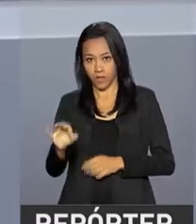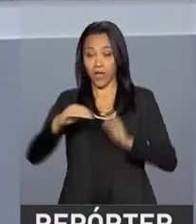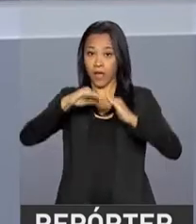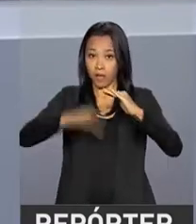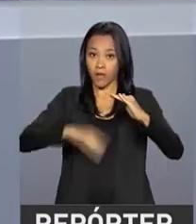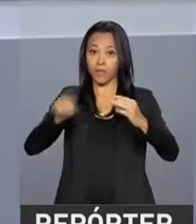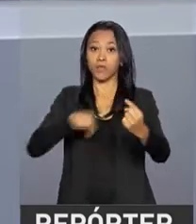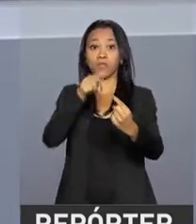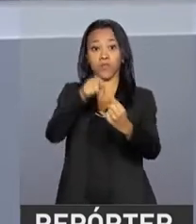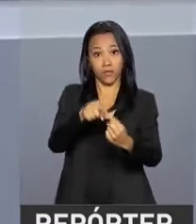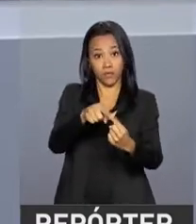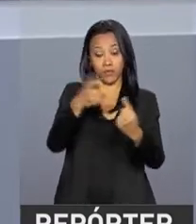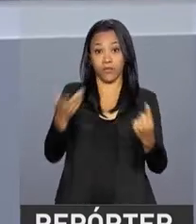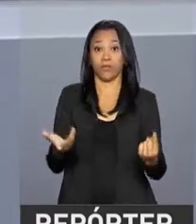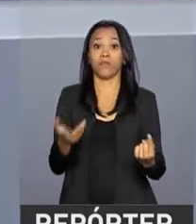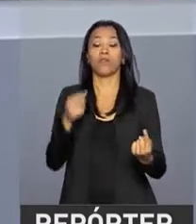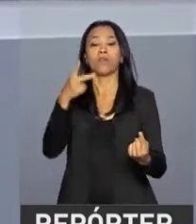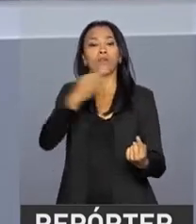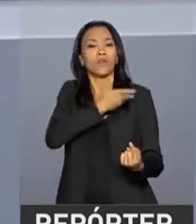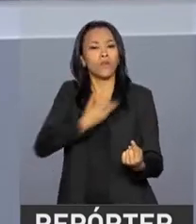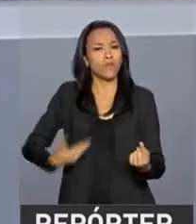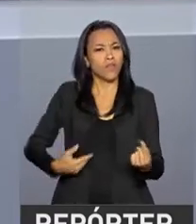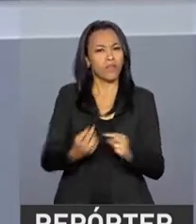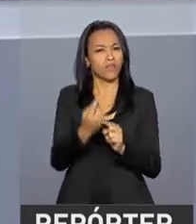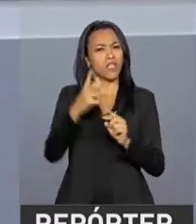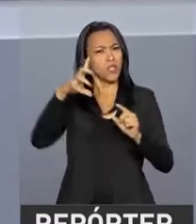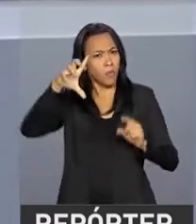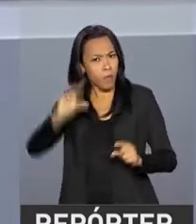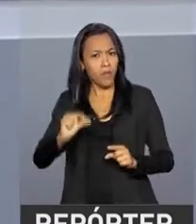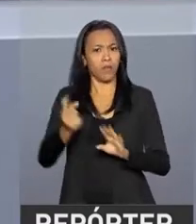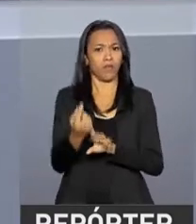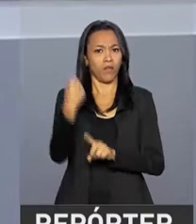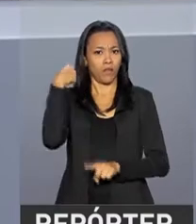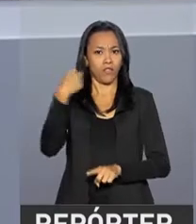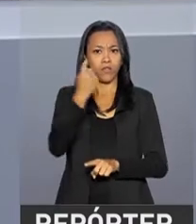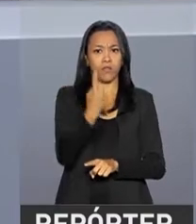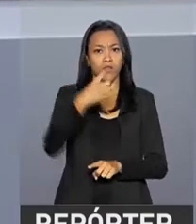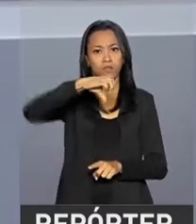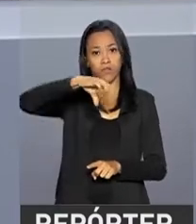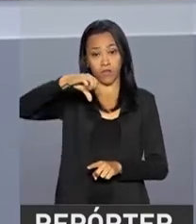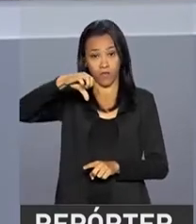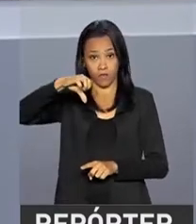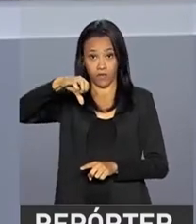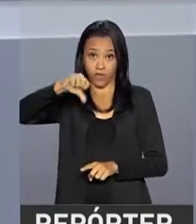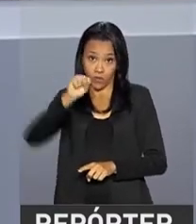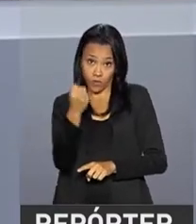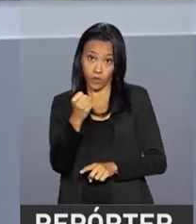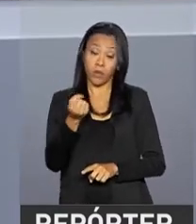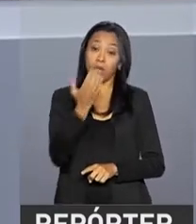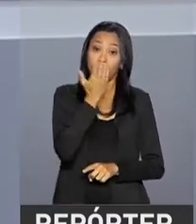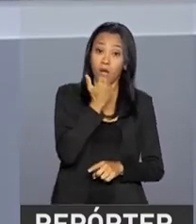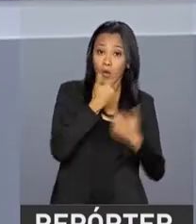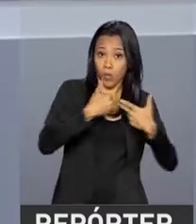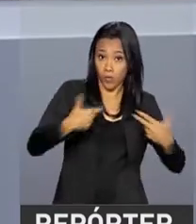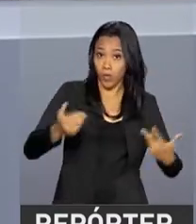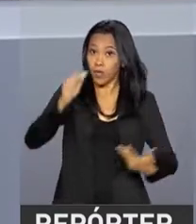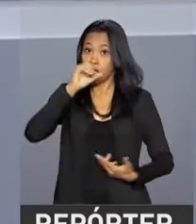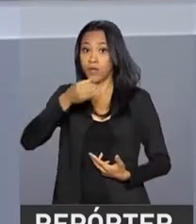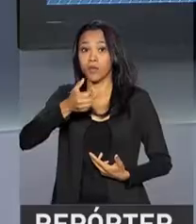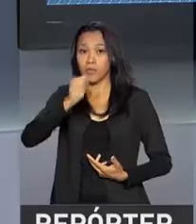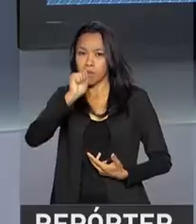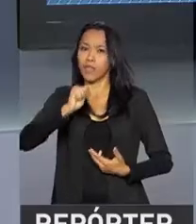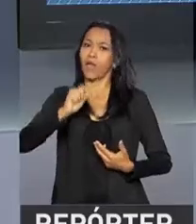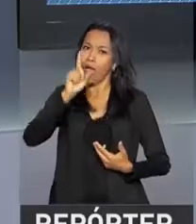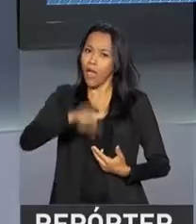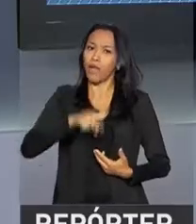eo menor desde 1998 alimentação e bebidas formam o grupo que mais contribuiu para conter o